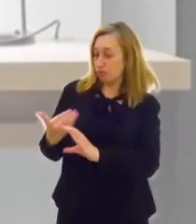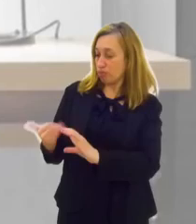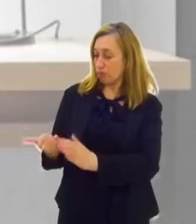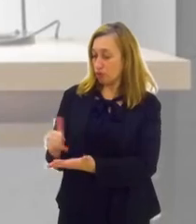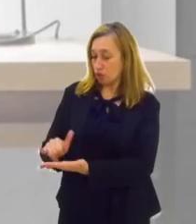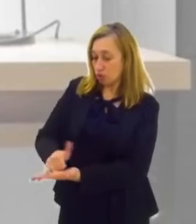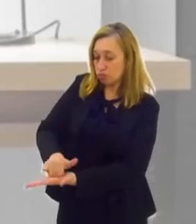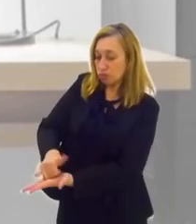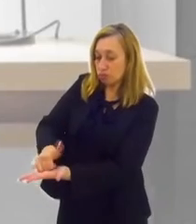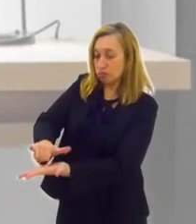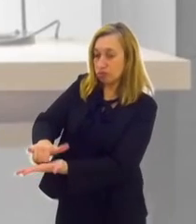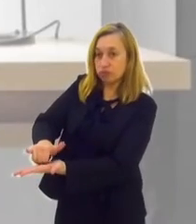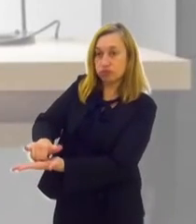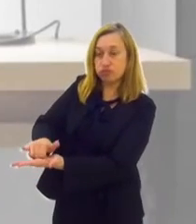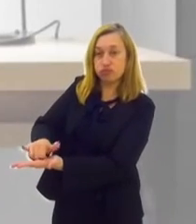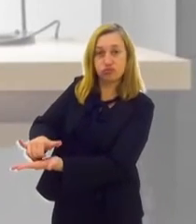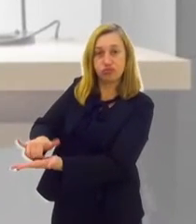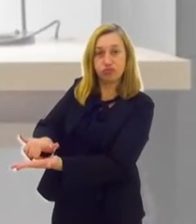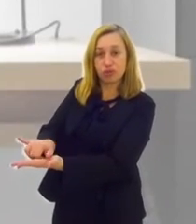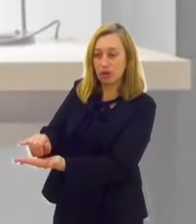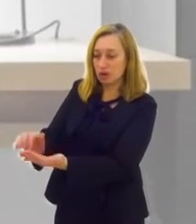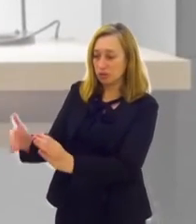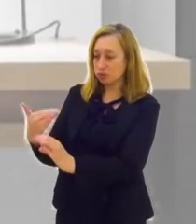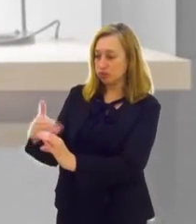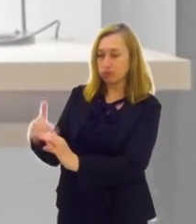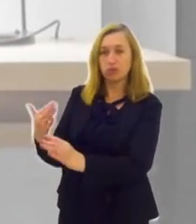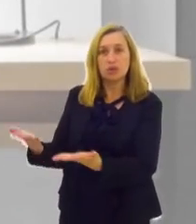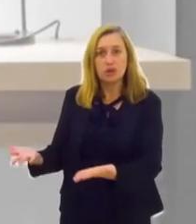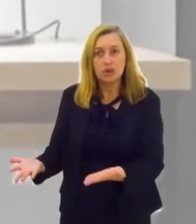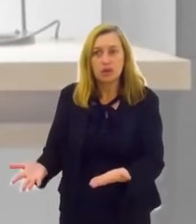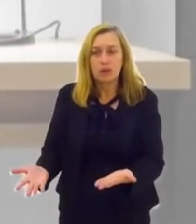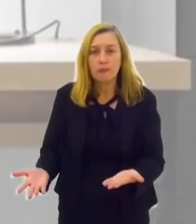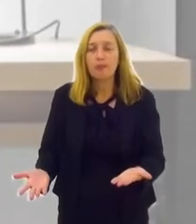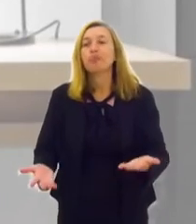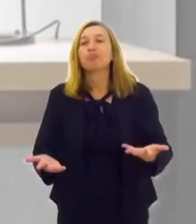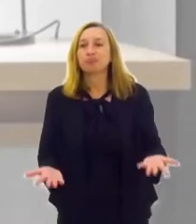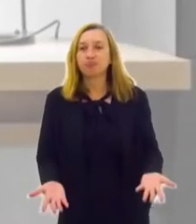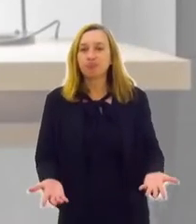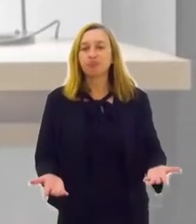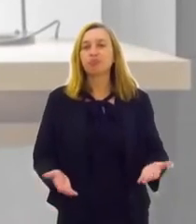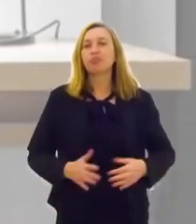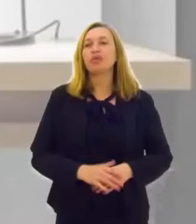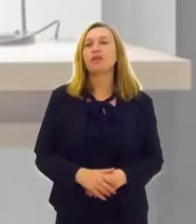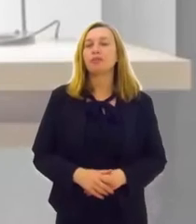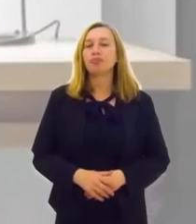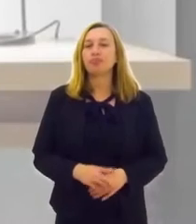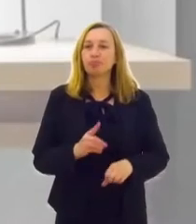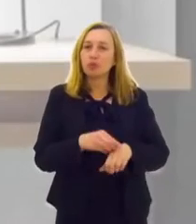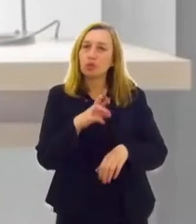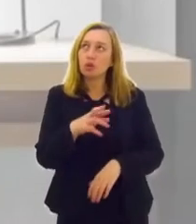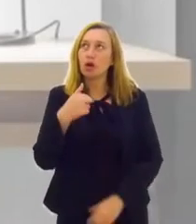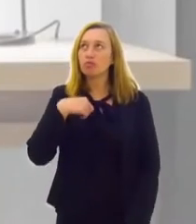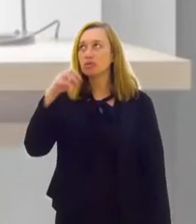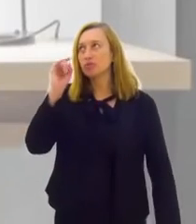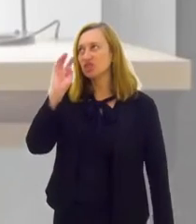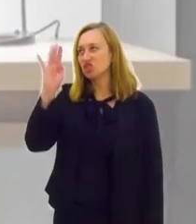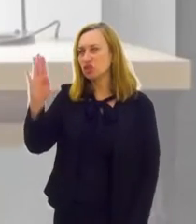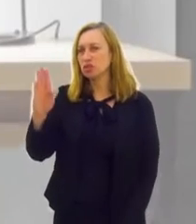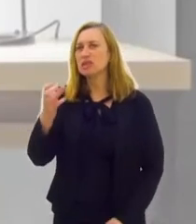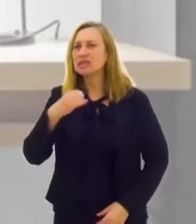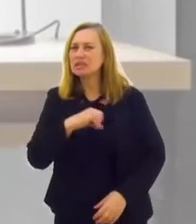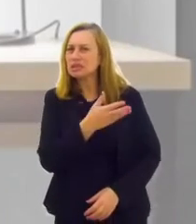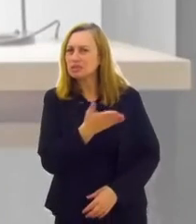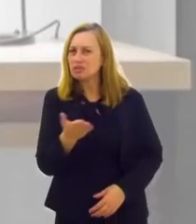fica abarrotado de mensagens indesejadas. E nessa toada, doutor, eu fiquei aqui